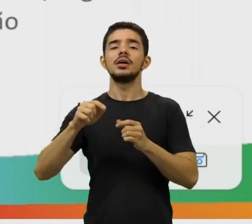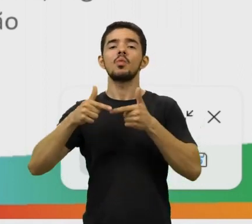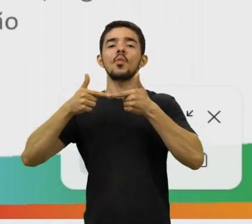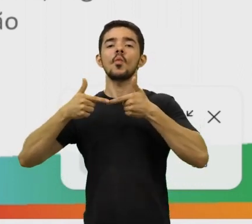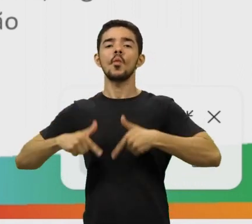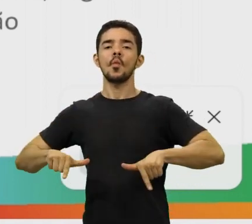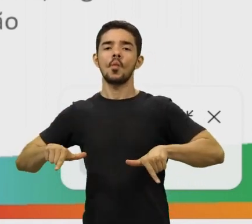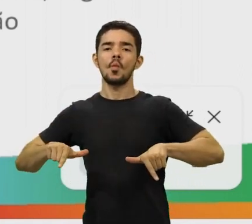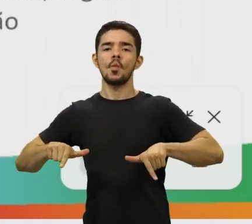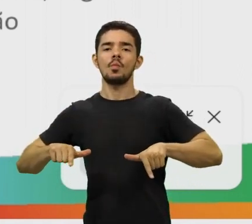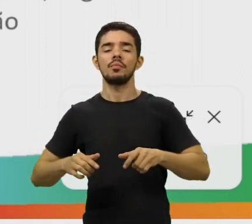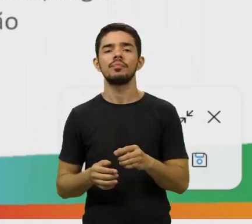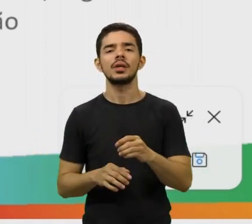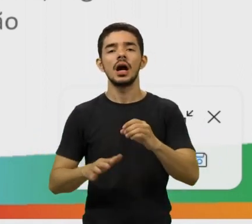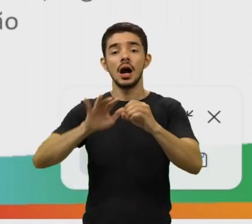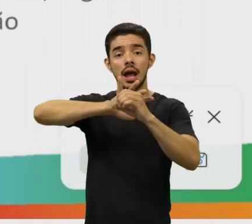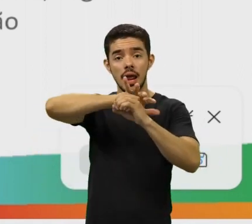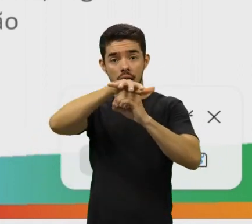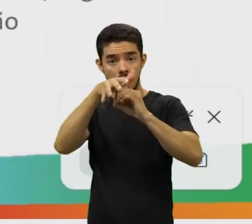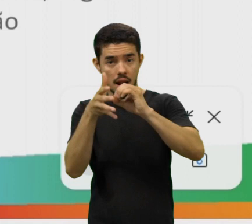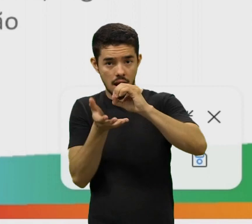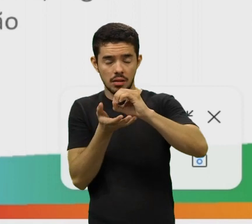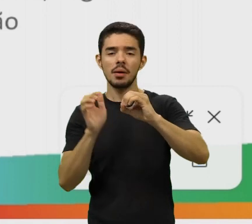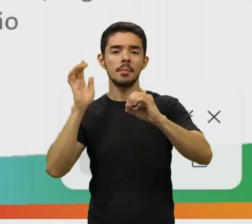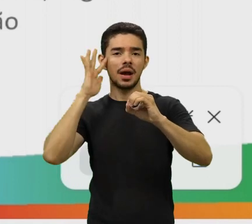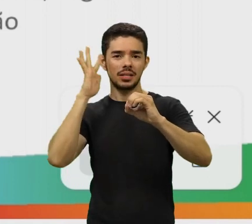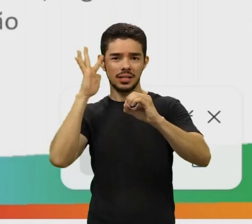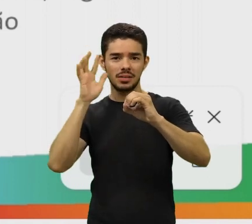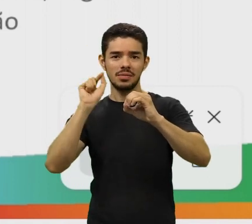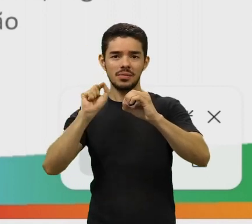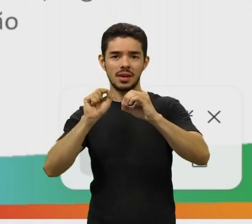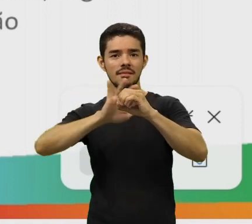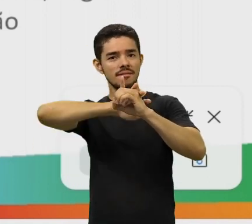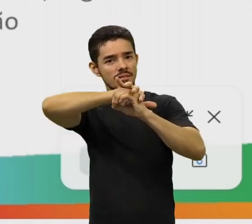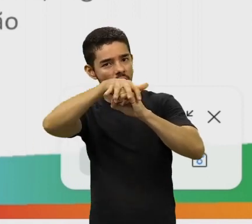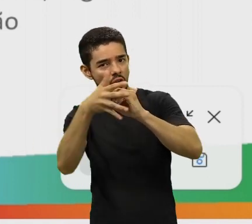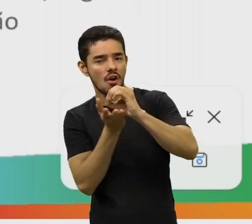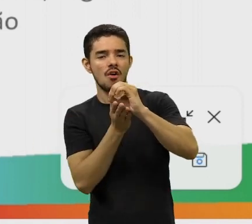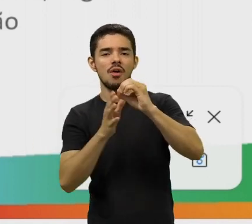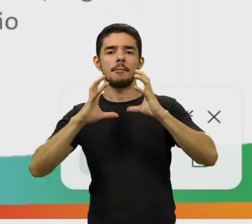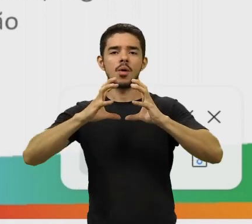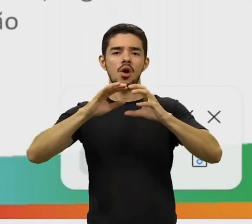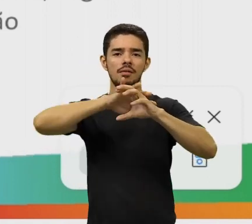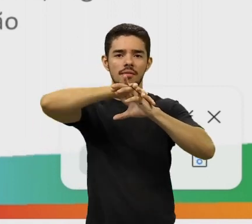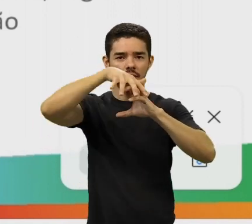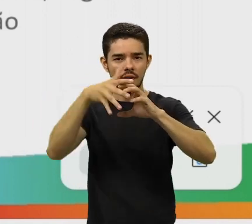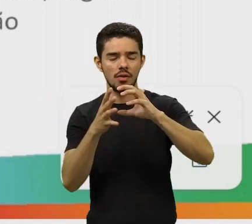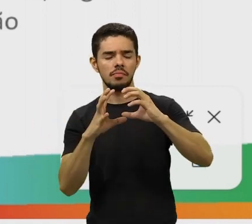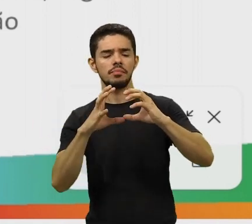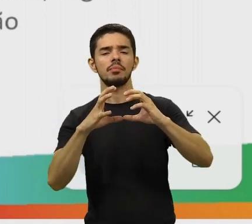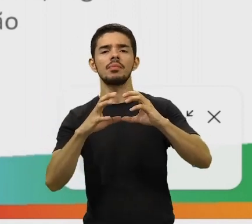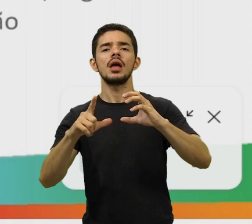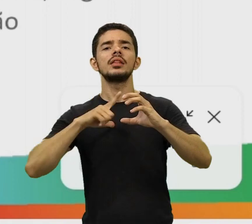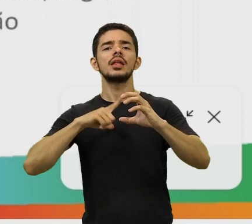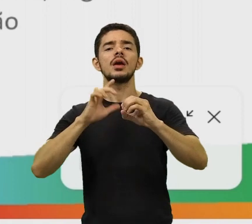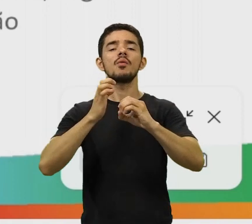neutra. E na eletrosfera, imagine que seja a camada mais externa dessa bola, certo?